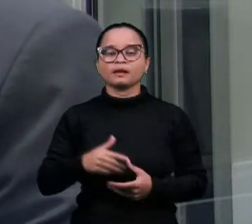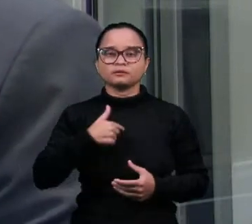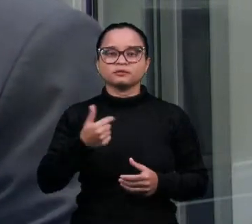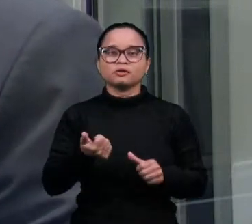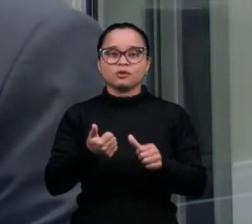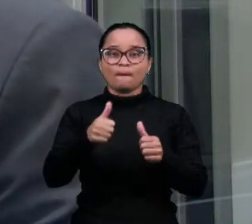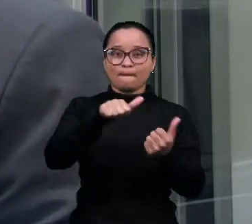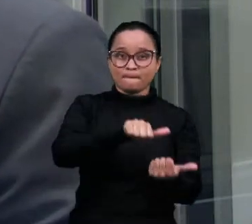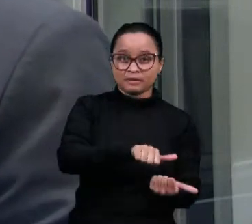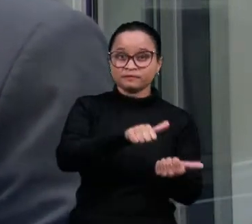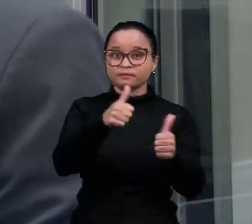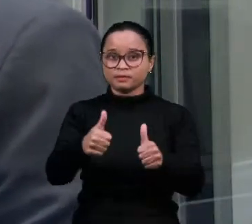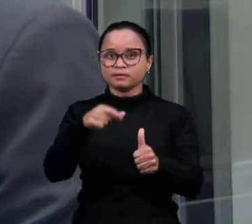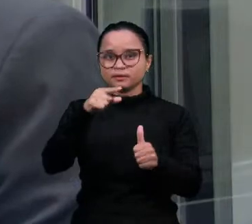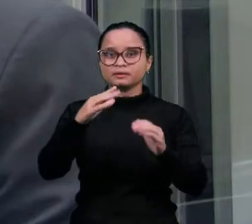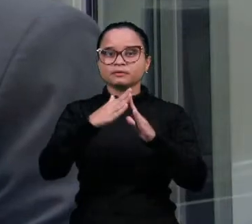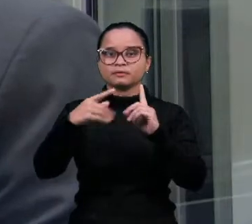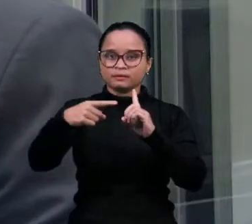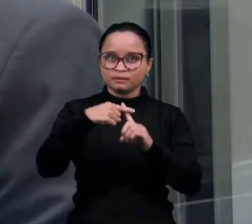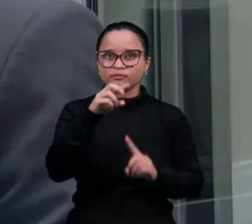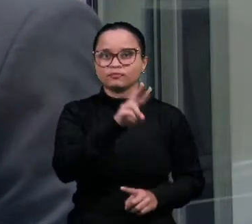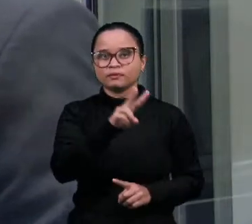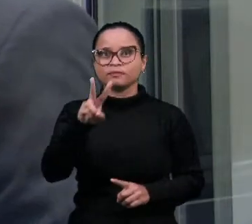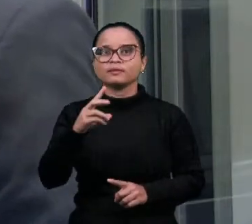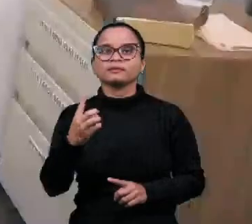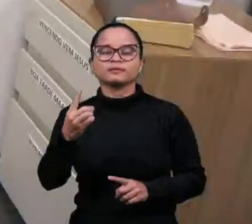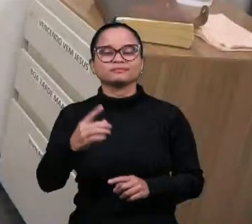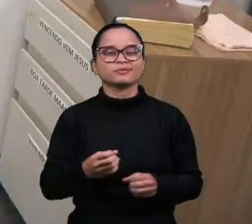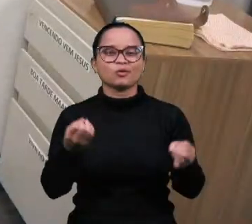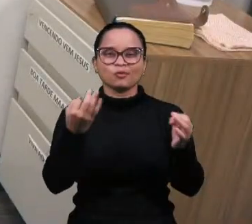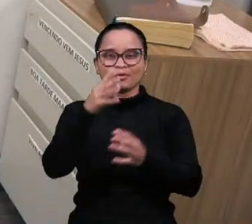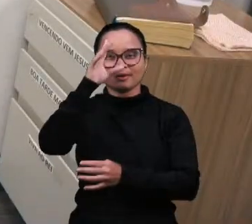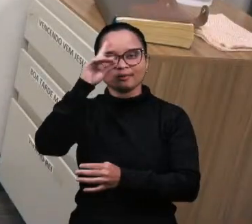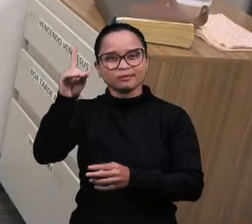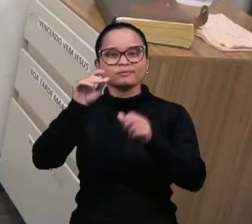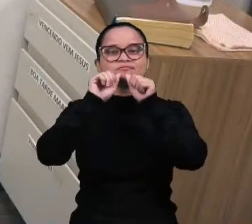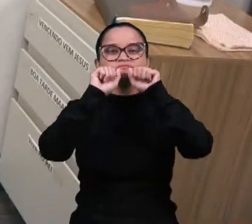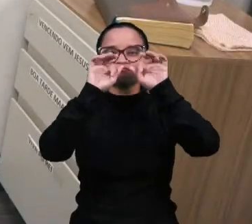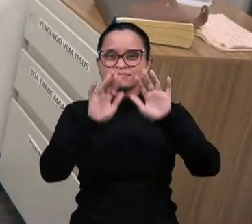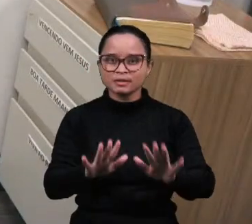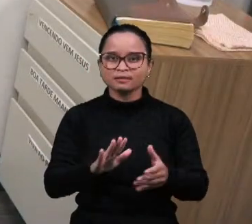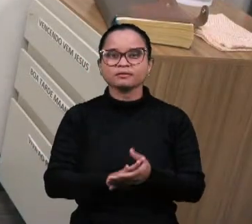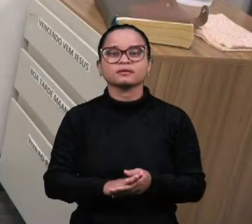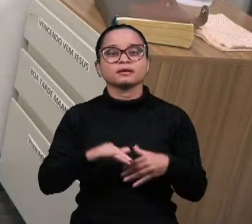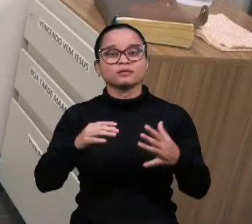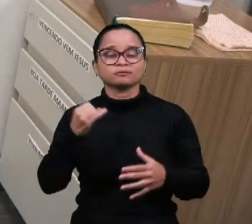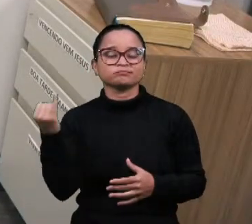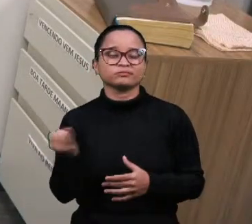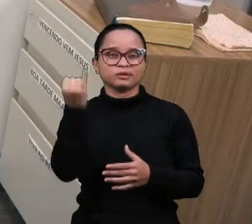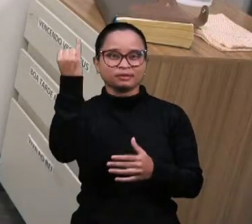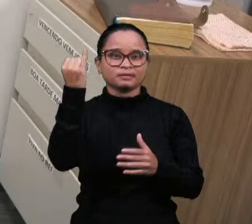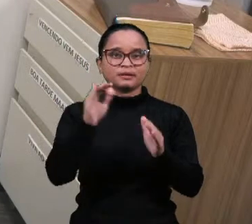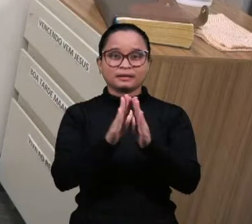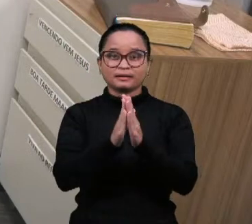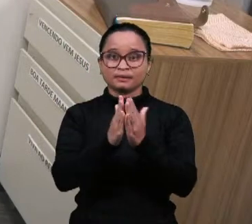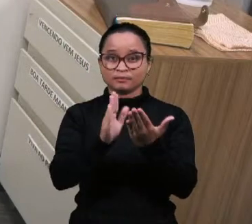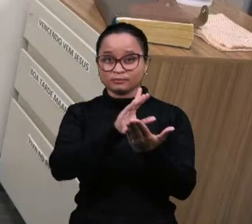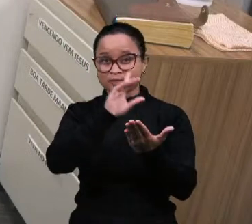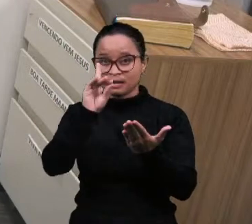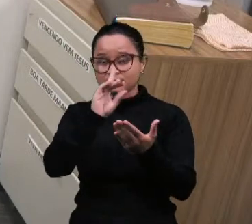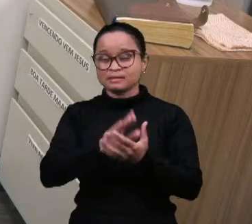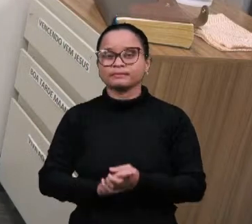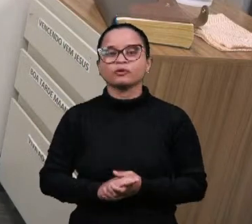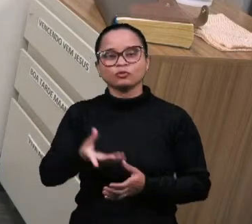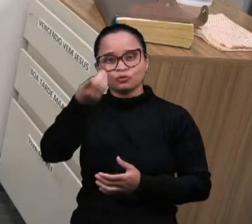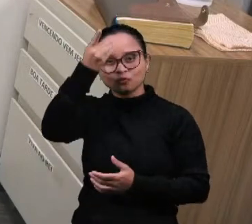de Vila Velha 1. Glória a Deus. Que bênção, né, pastor? Quer dizer, e olha a importância, né, da palavra, a importância dos dons